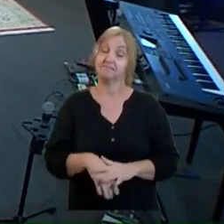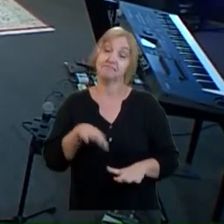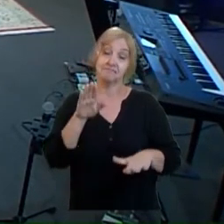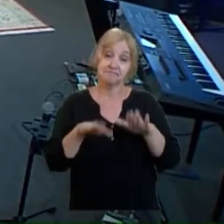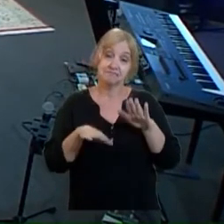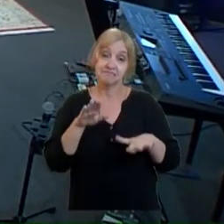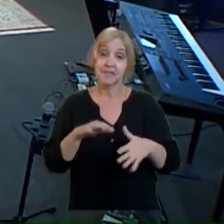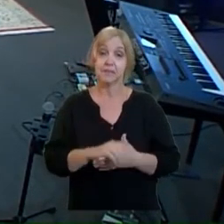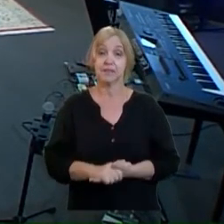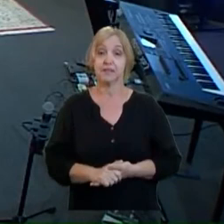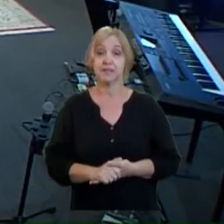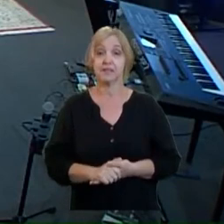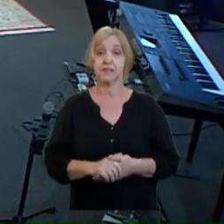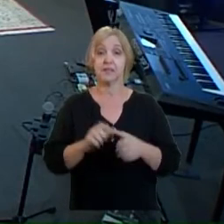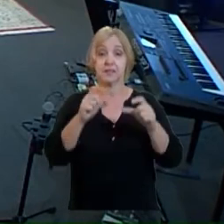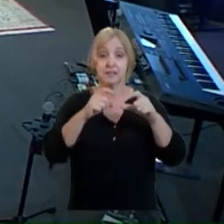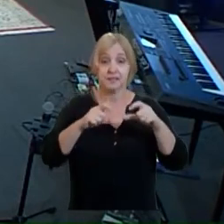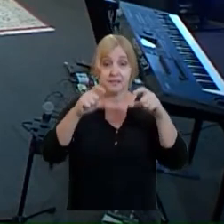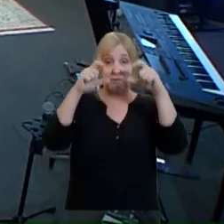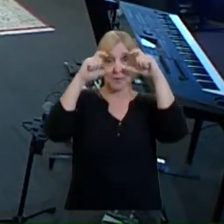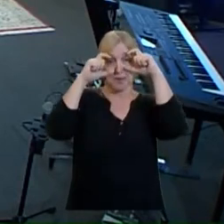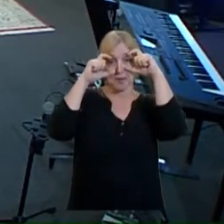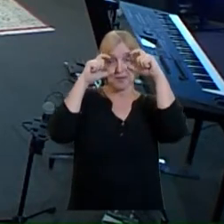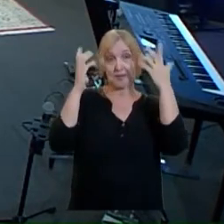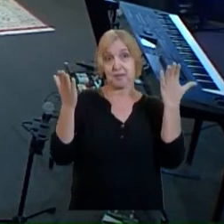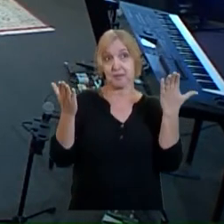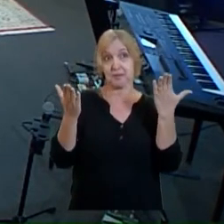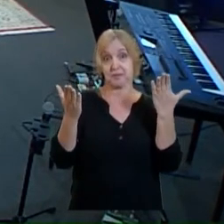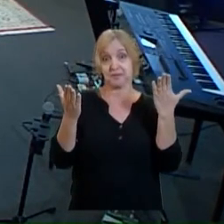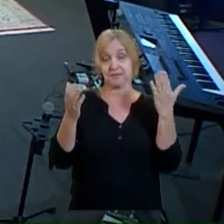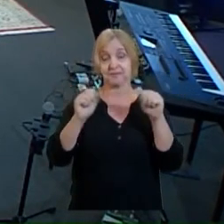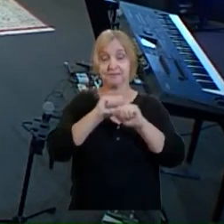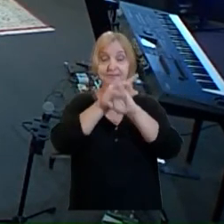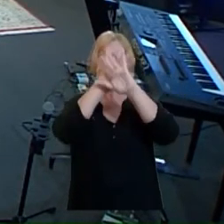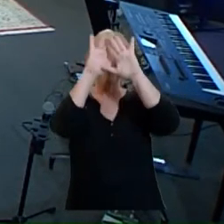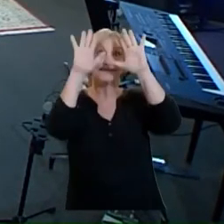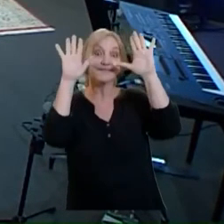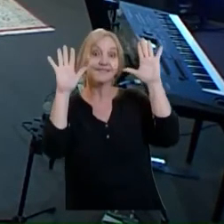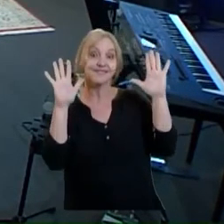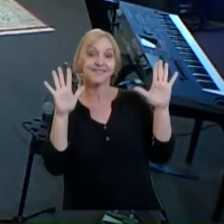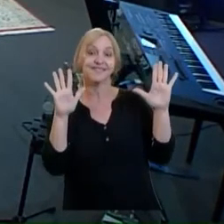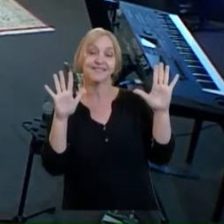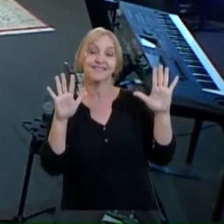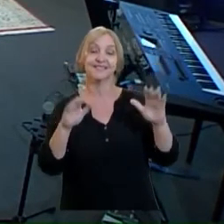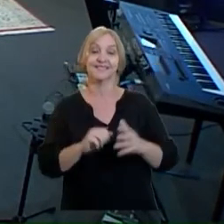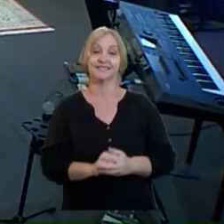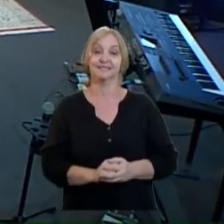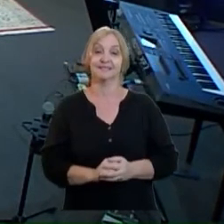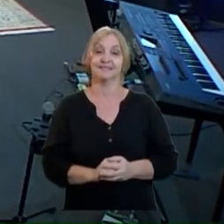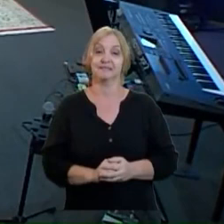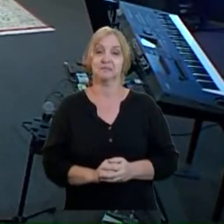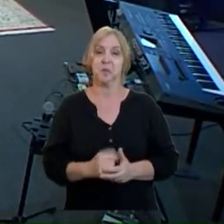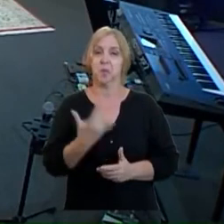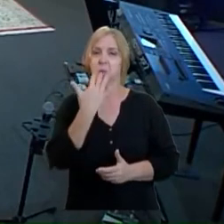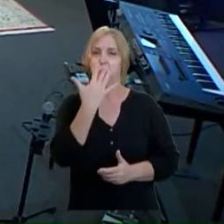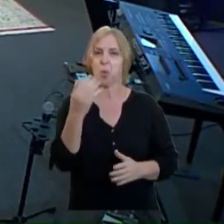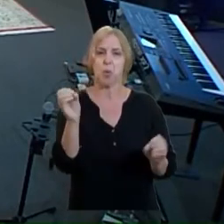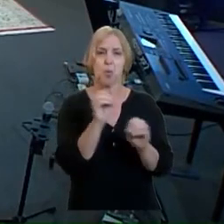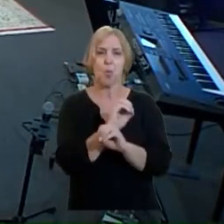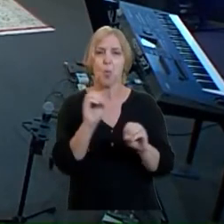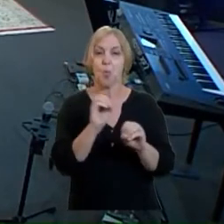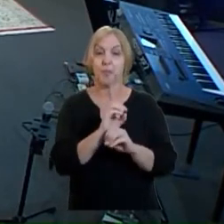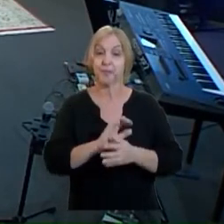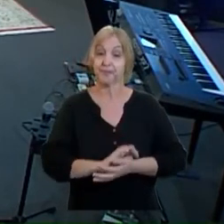Depende se você coloca os seus óculos, as lentes transparentes, sem nenhum colorido,